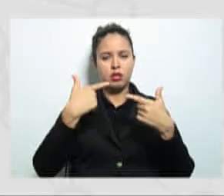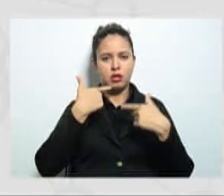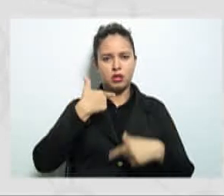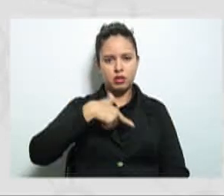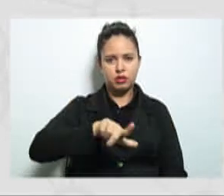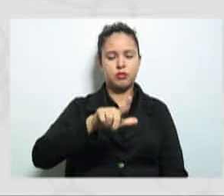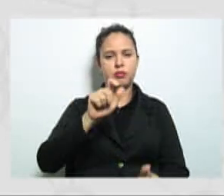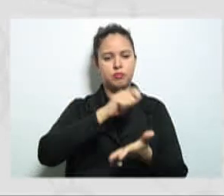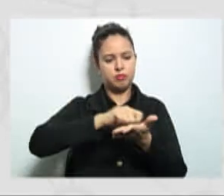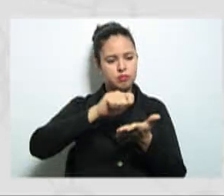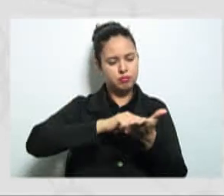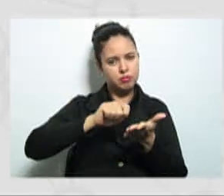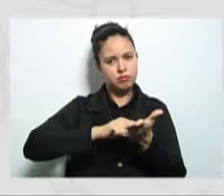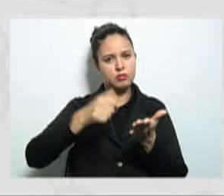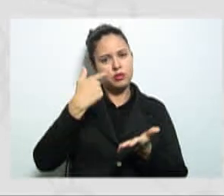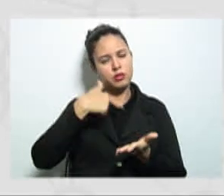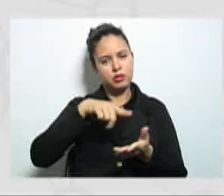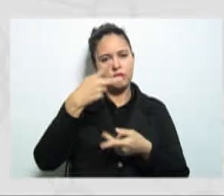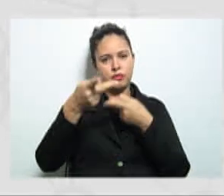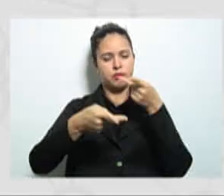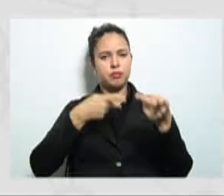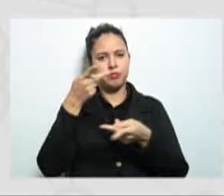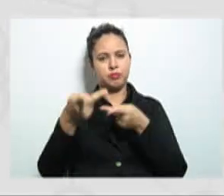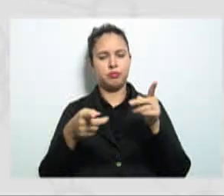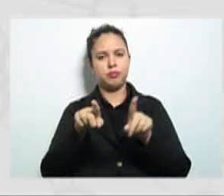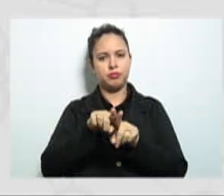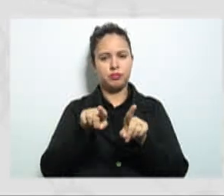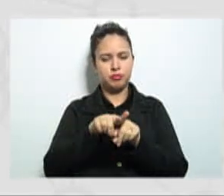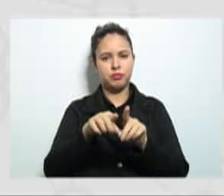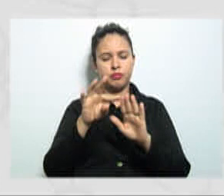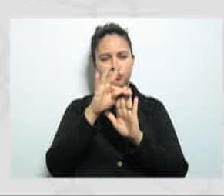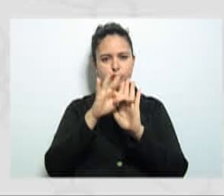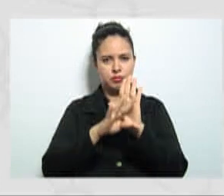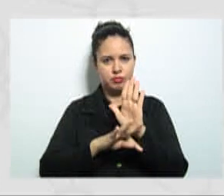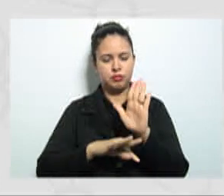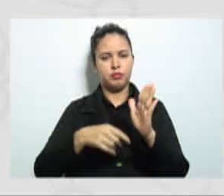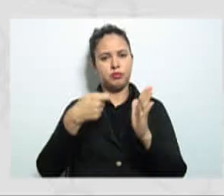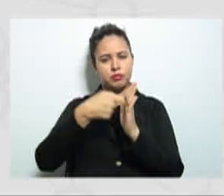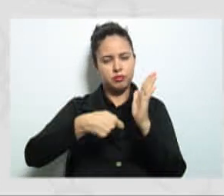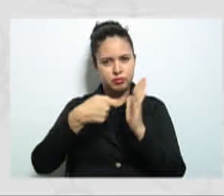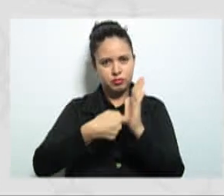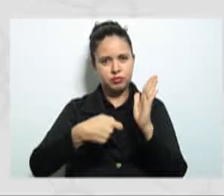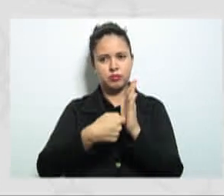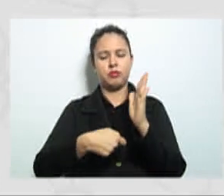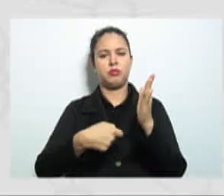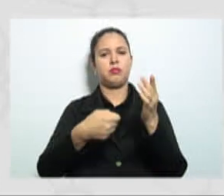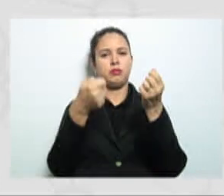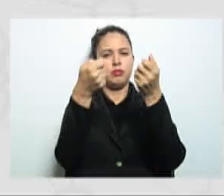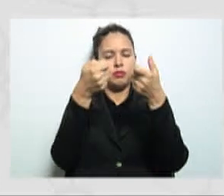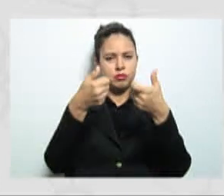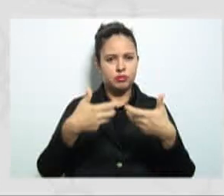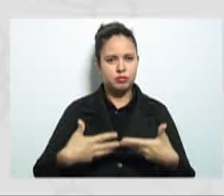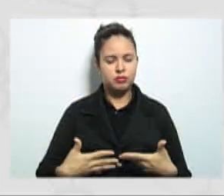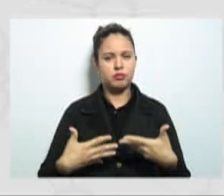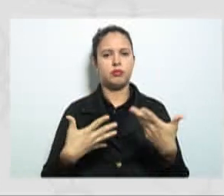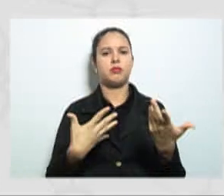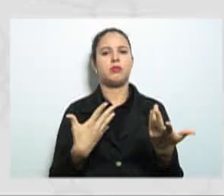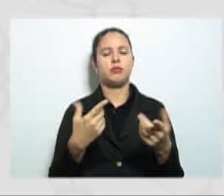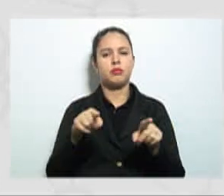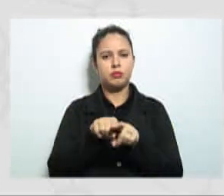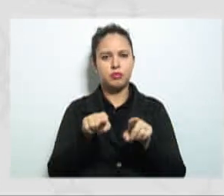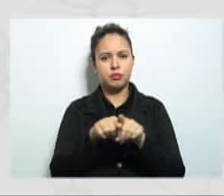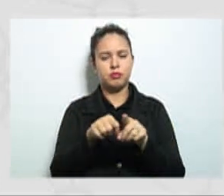textos narrativos, descritivos e dissertativos, compreender os elementos de coesão sequencial, aprender